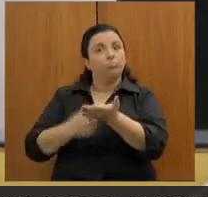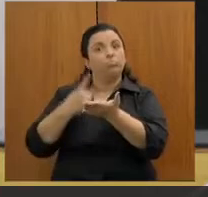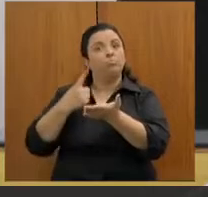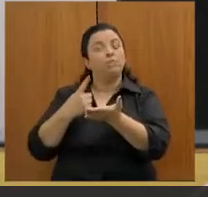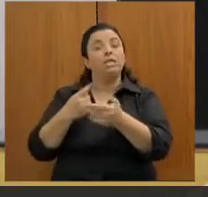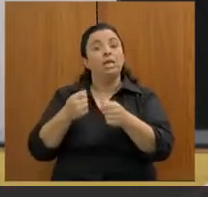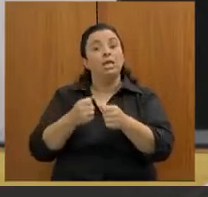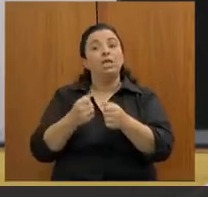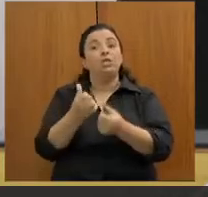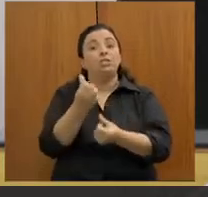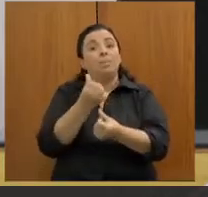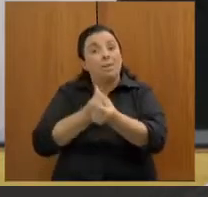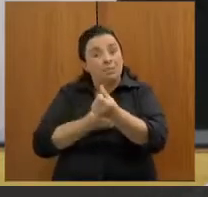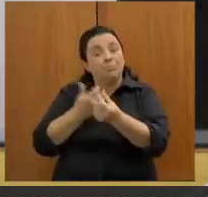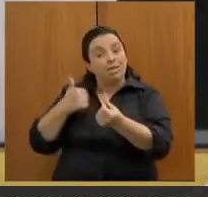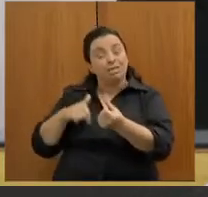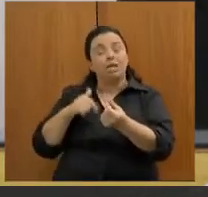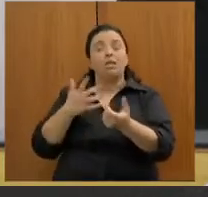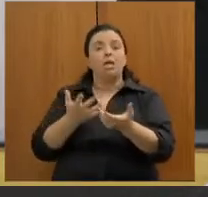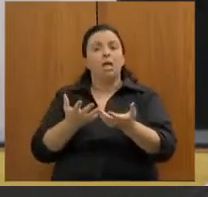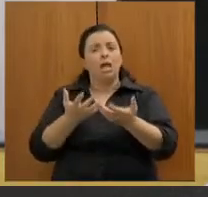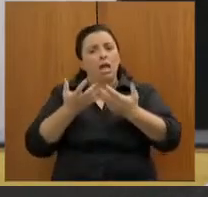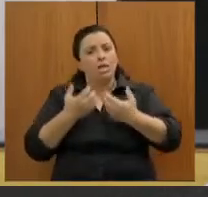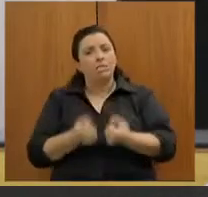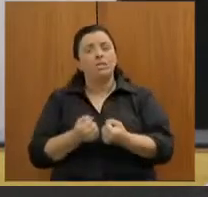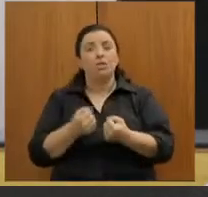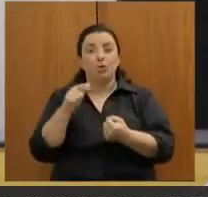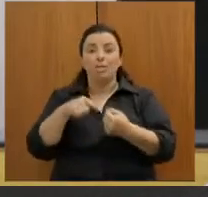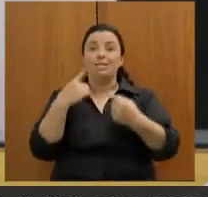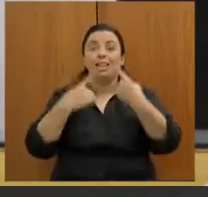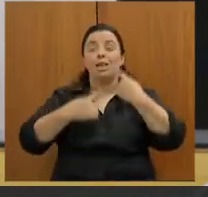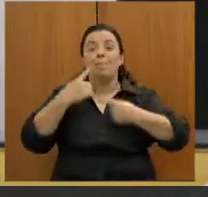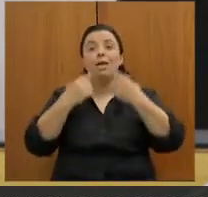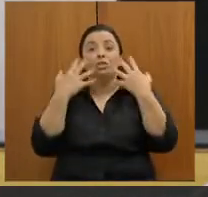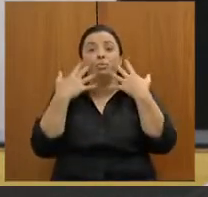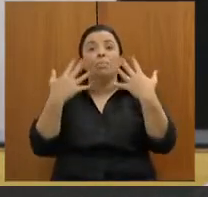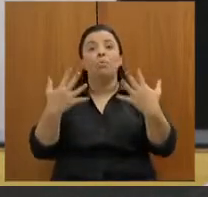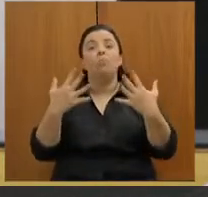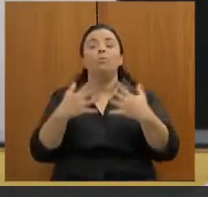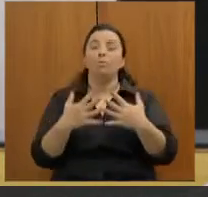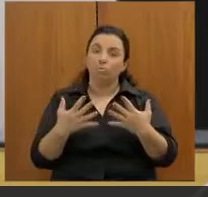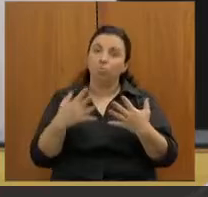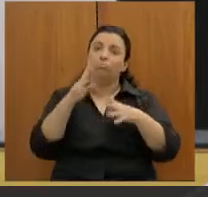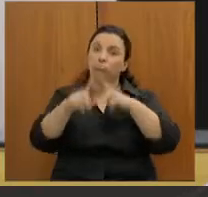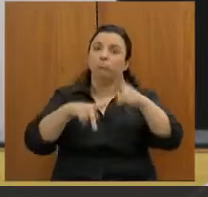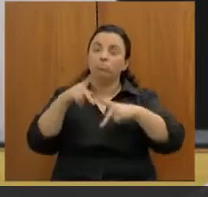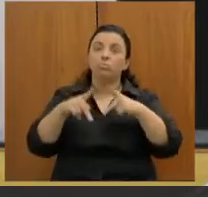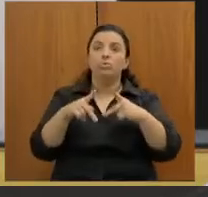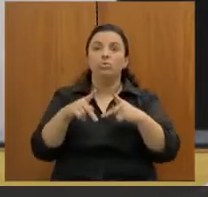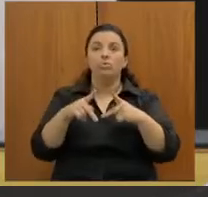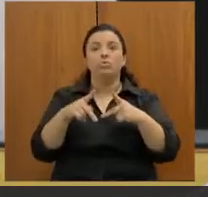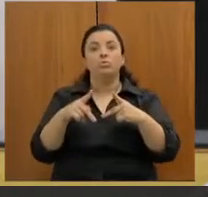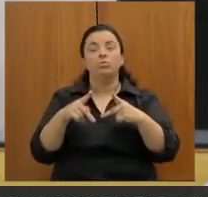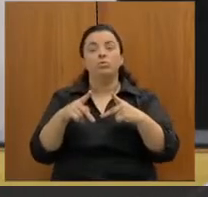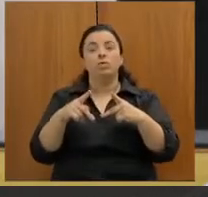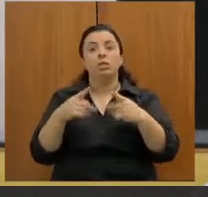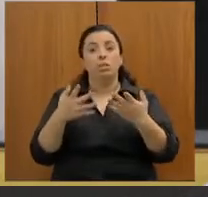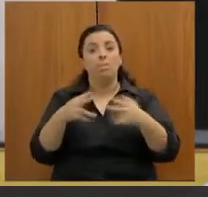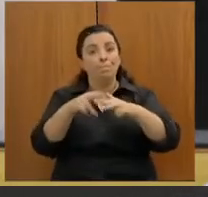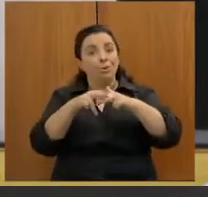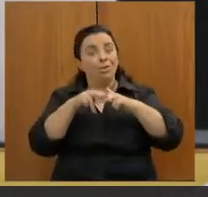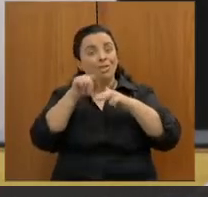semestre passado a proposta desse debate público diante e do grande